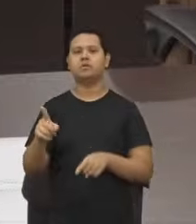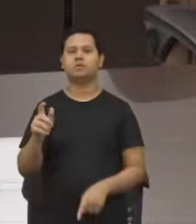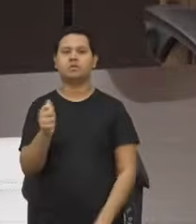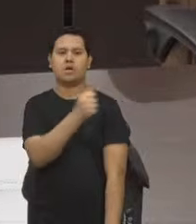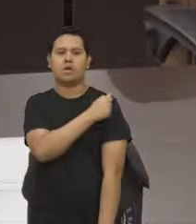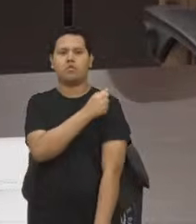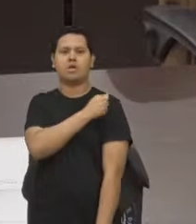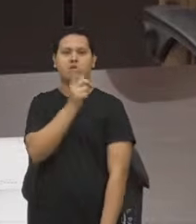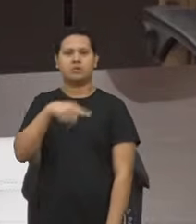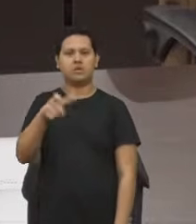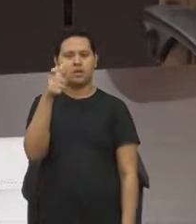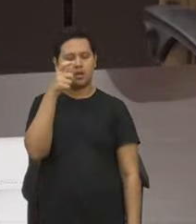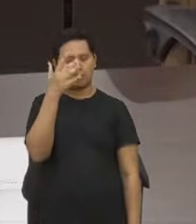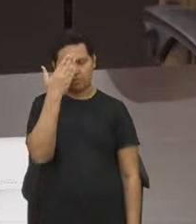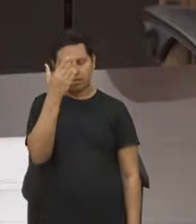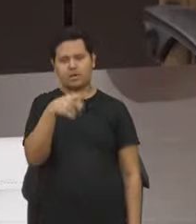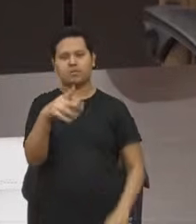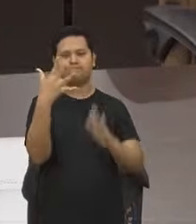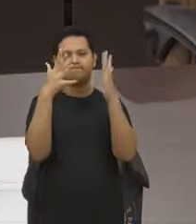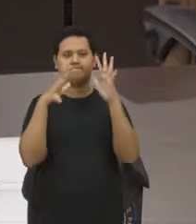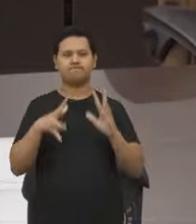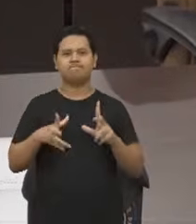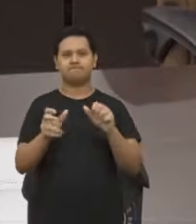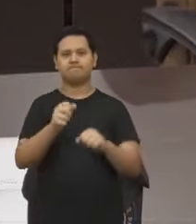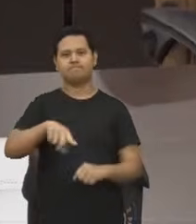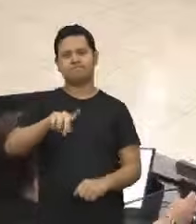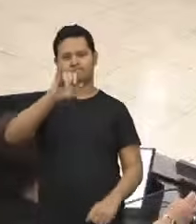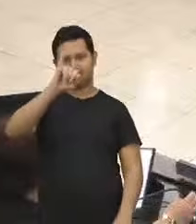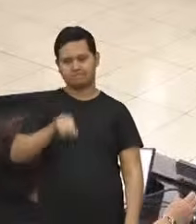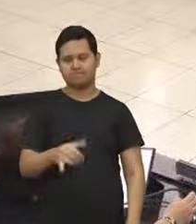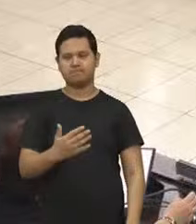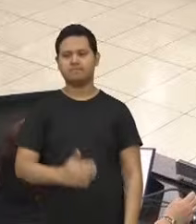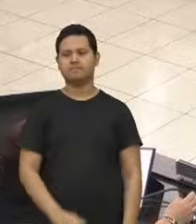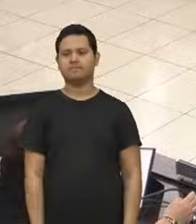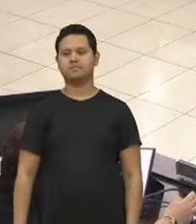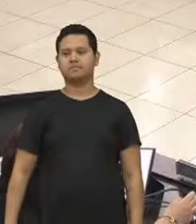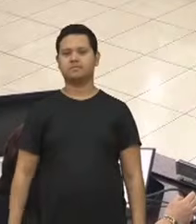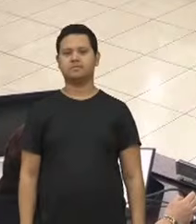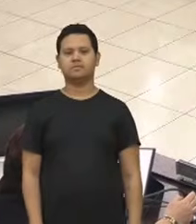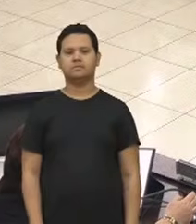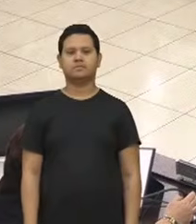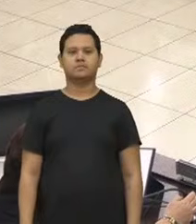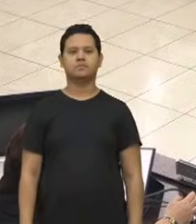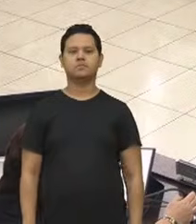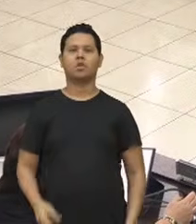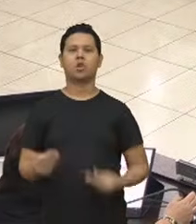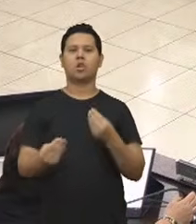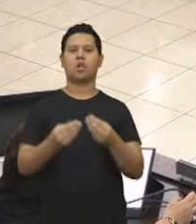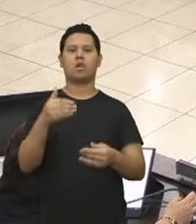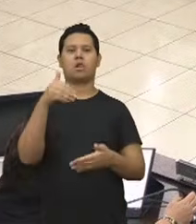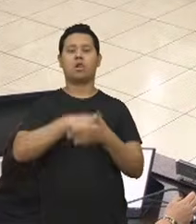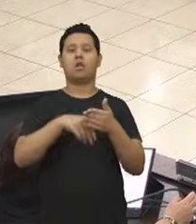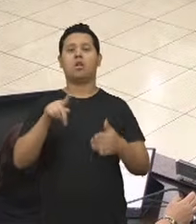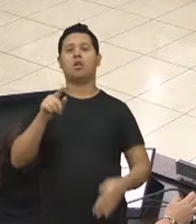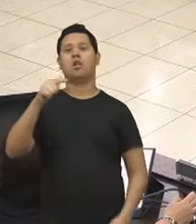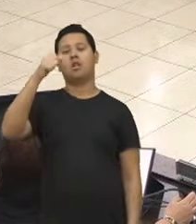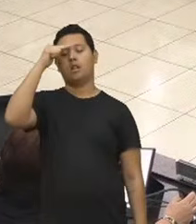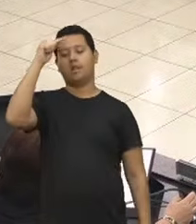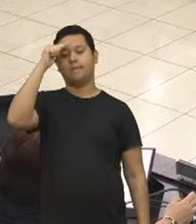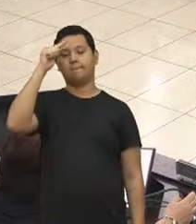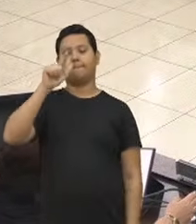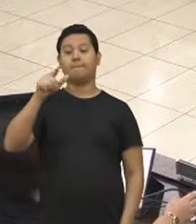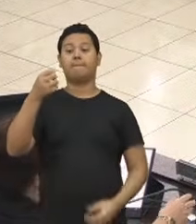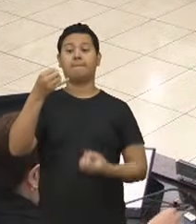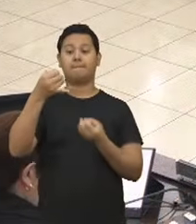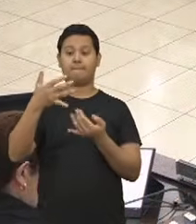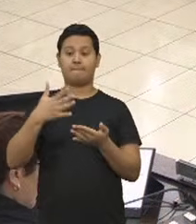obrigado a estar aqui assistindo. Então, parabéns a todos mais uma vez. Como voto o vereador Luiz Flávio. Justificar